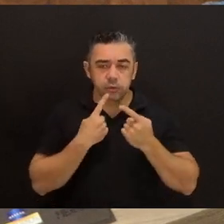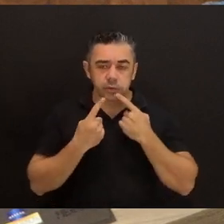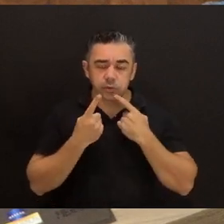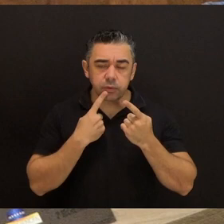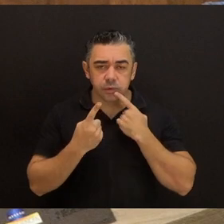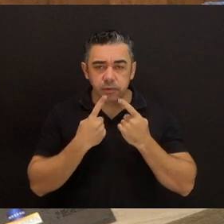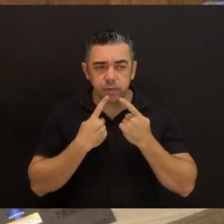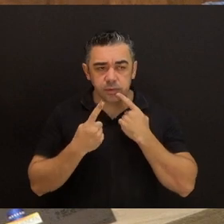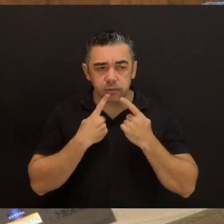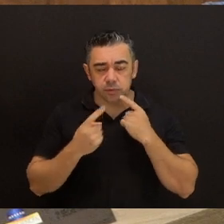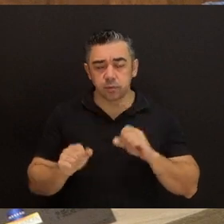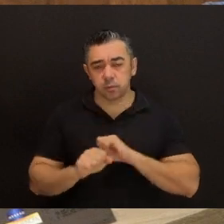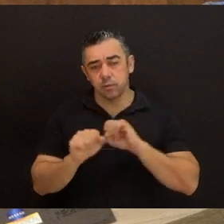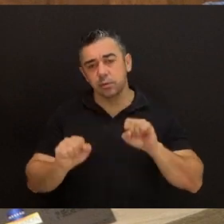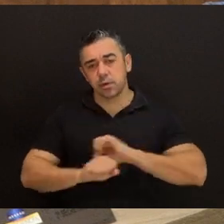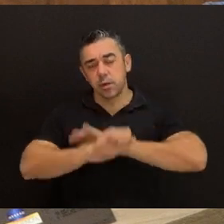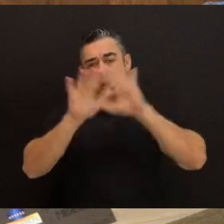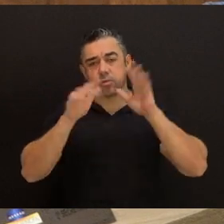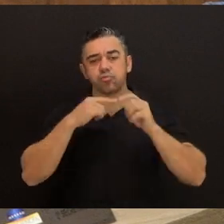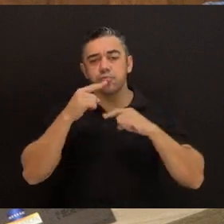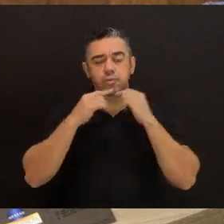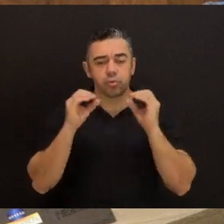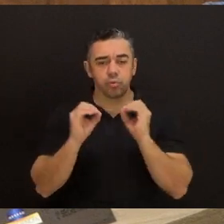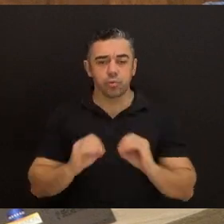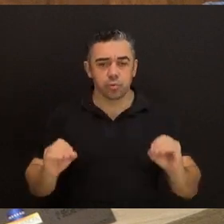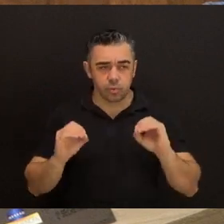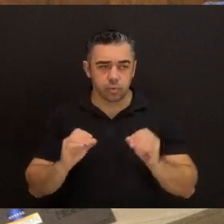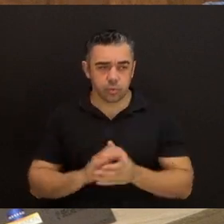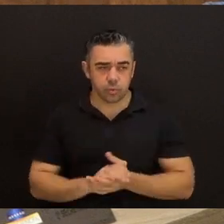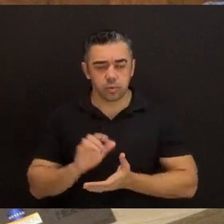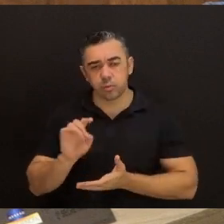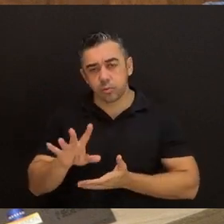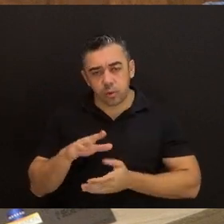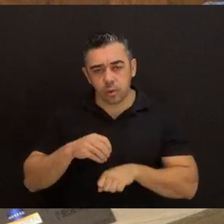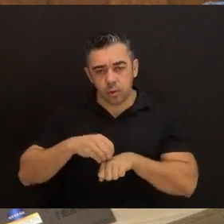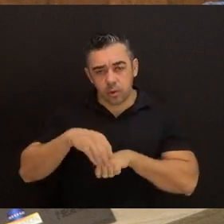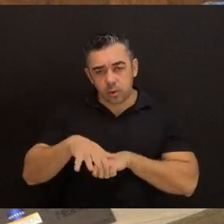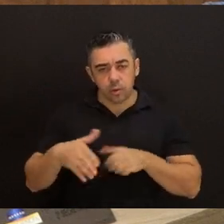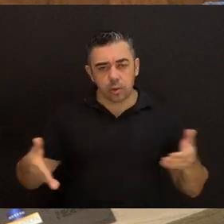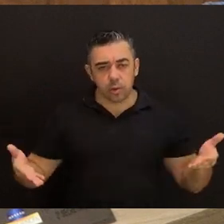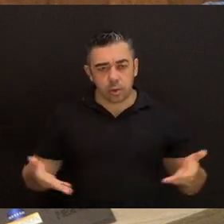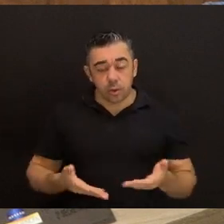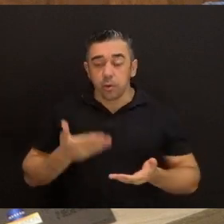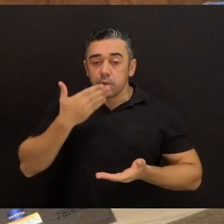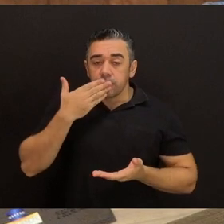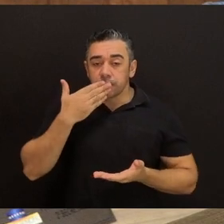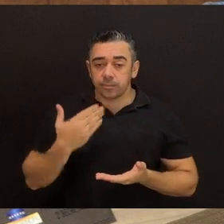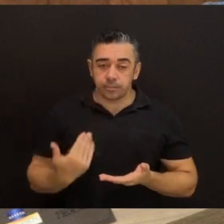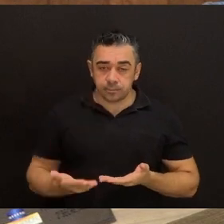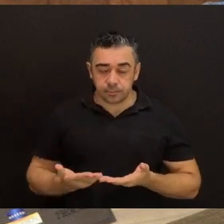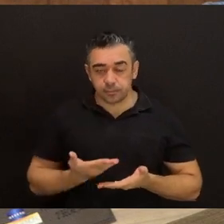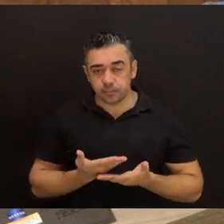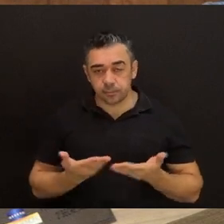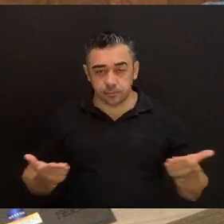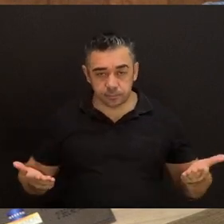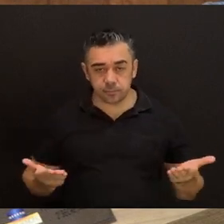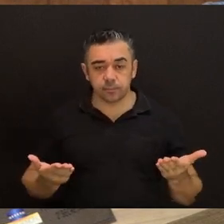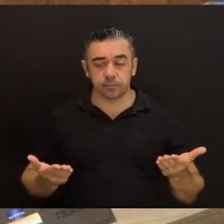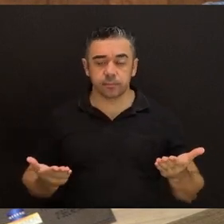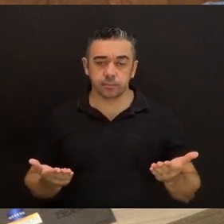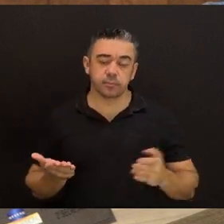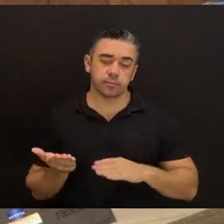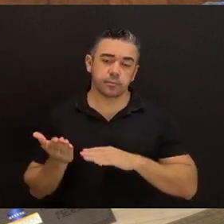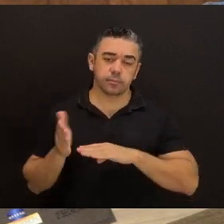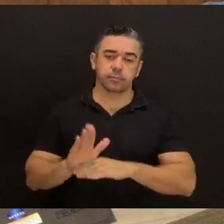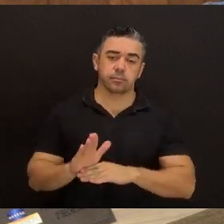A esclarecimentos né não é só essa minha contribuição contribuição e Peço aos senhores que vão contribuir com